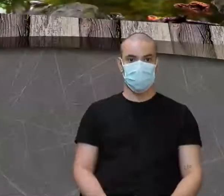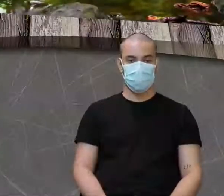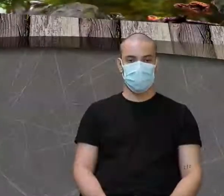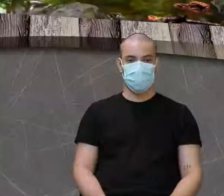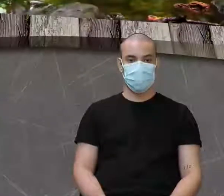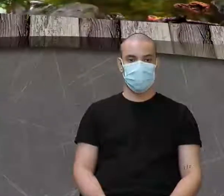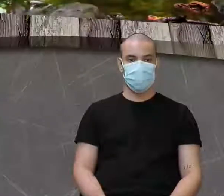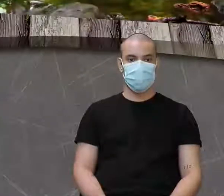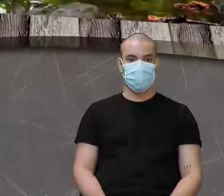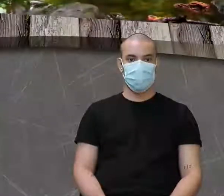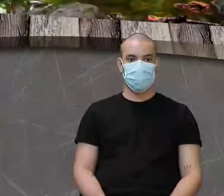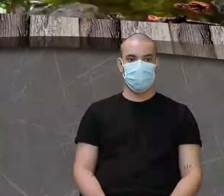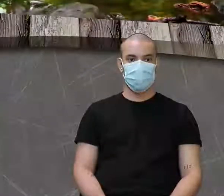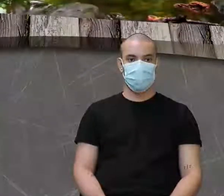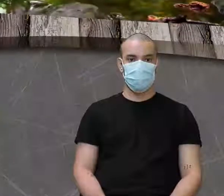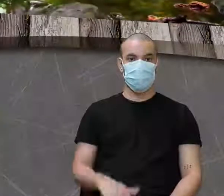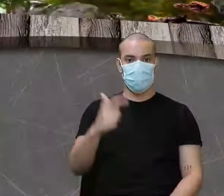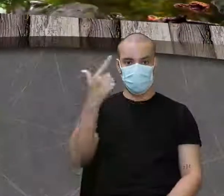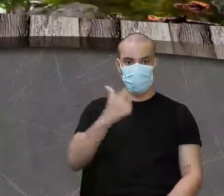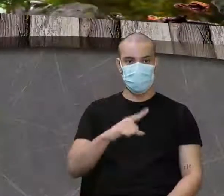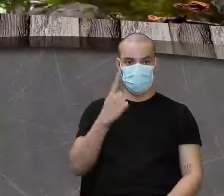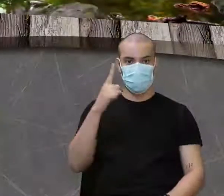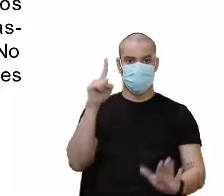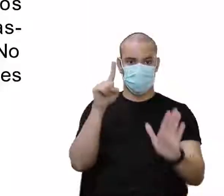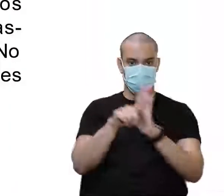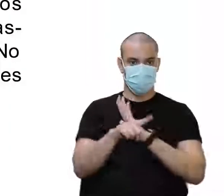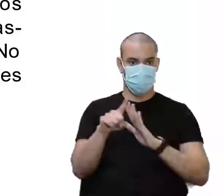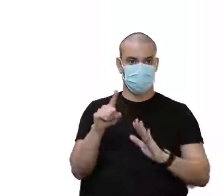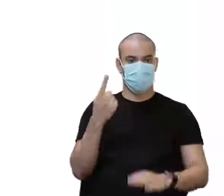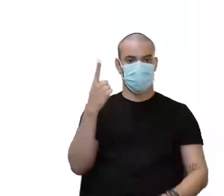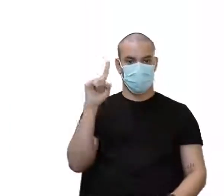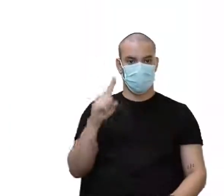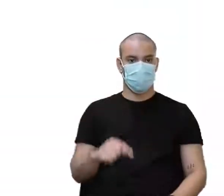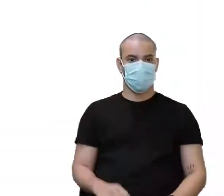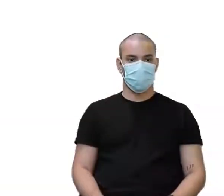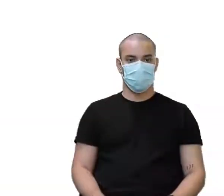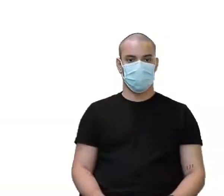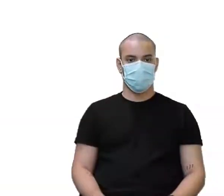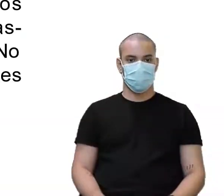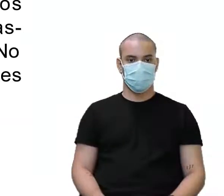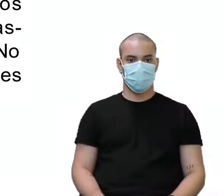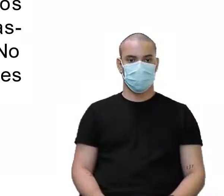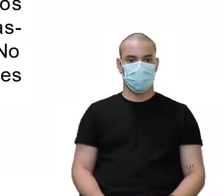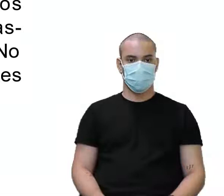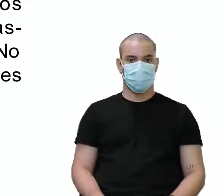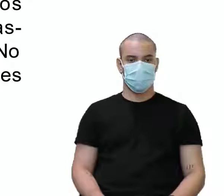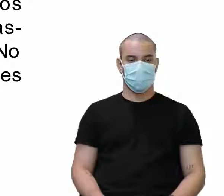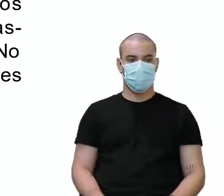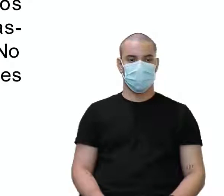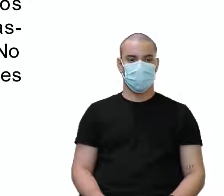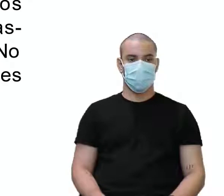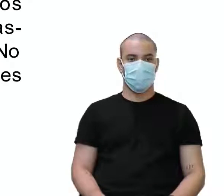eu ver aqui. Mais uma questãozinha para a gente fechar. Olha lá. Opa!